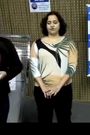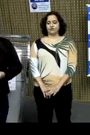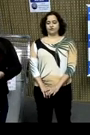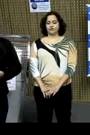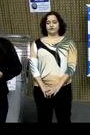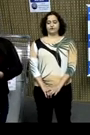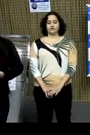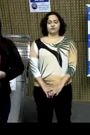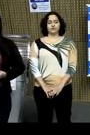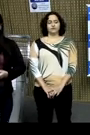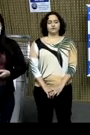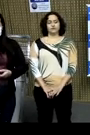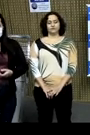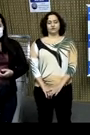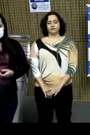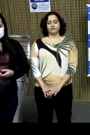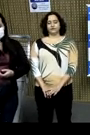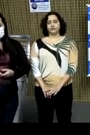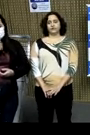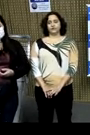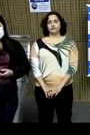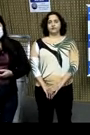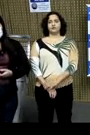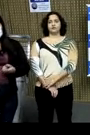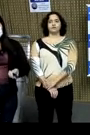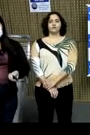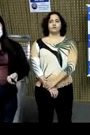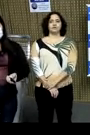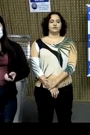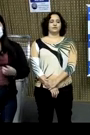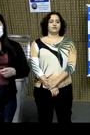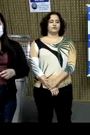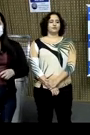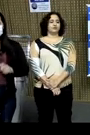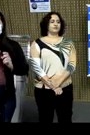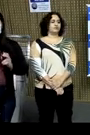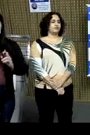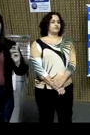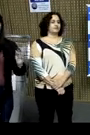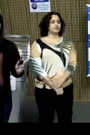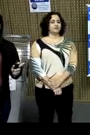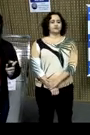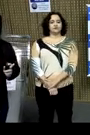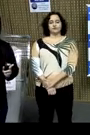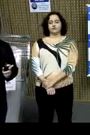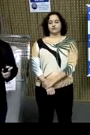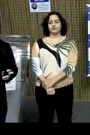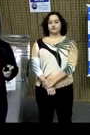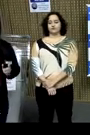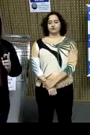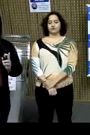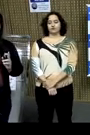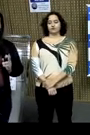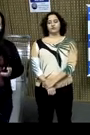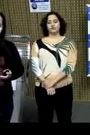Com relação aos testes, a proporção a razão de teste rápido de T2 realizado em relação aos T1